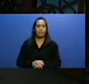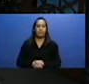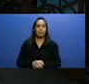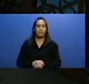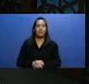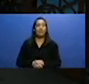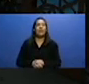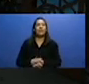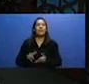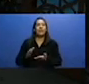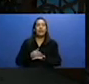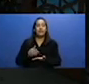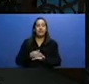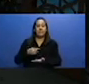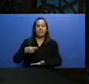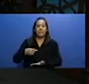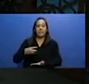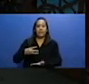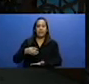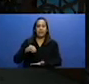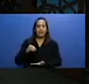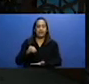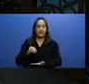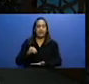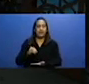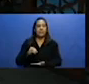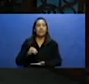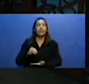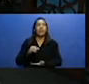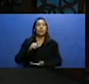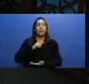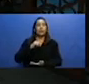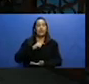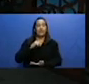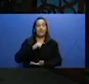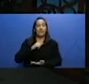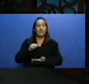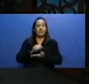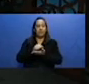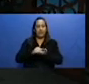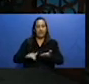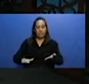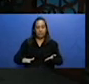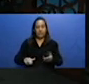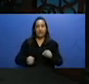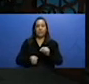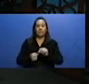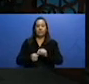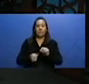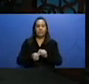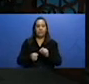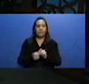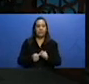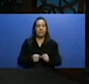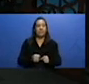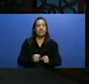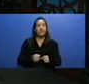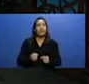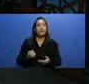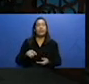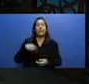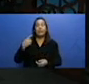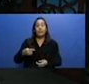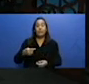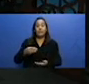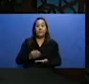Então, lá na página 130, nós temos essas atividades aqui para fazer e depois nós vamos